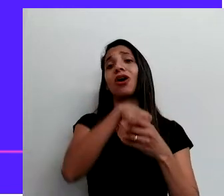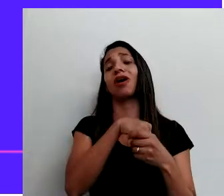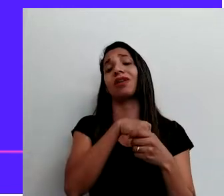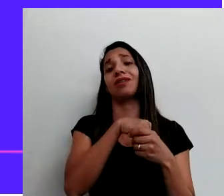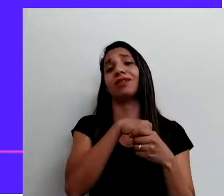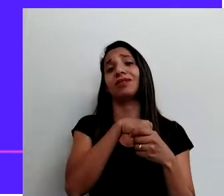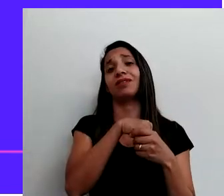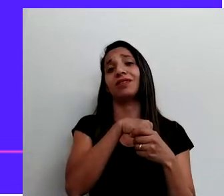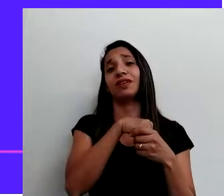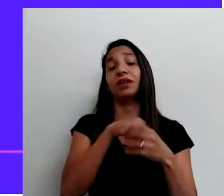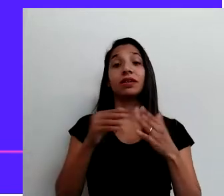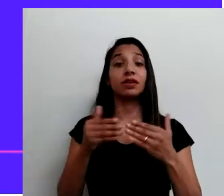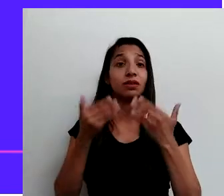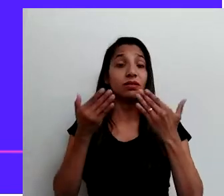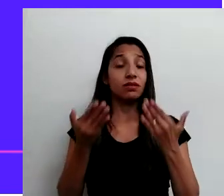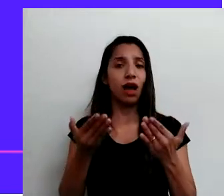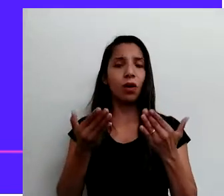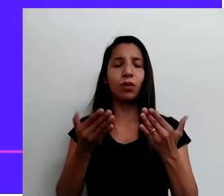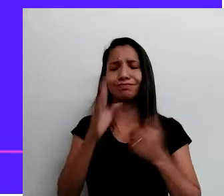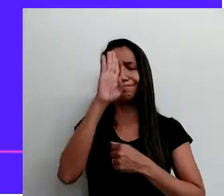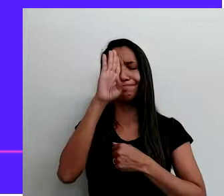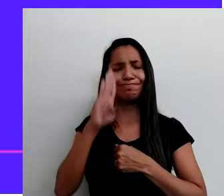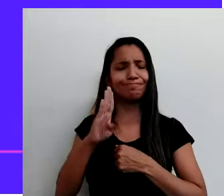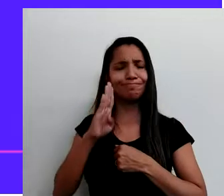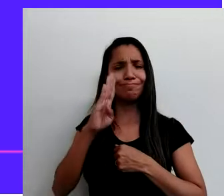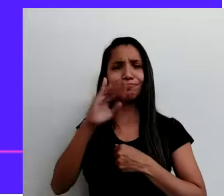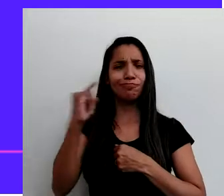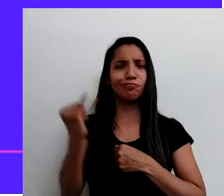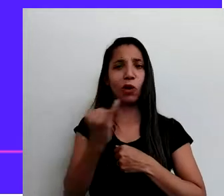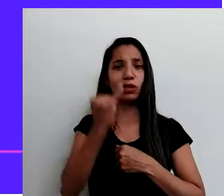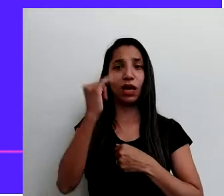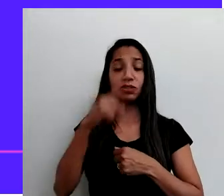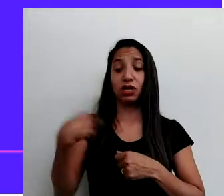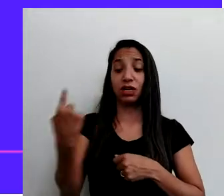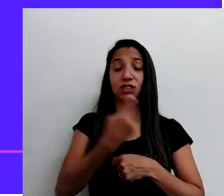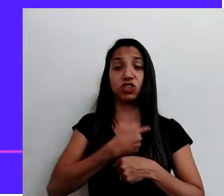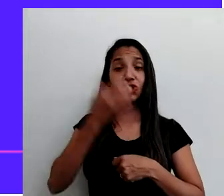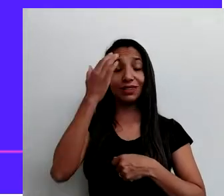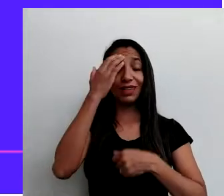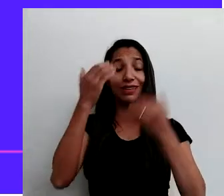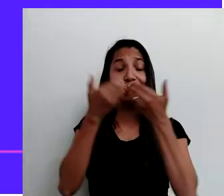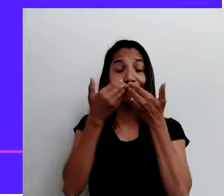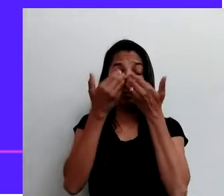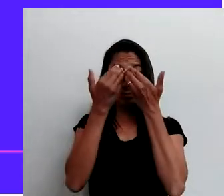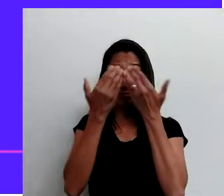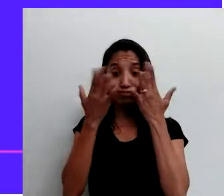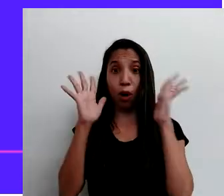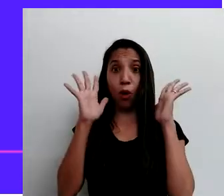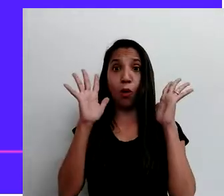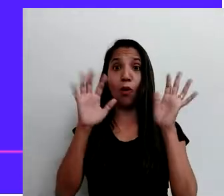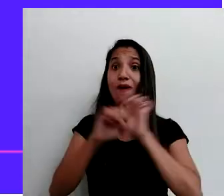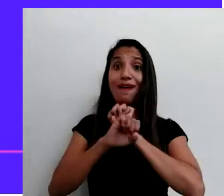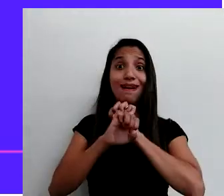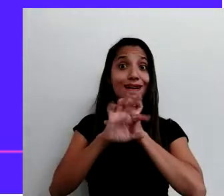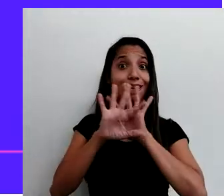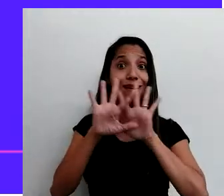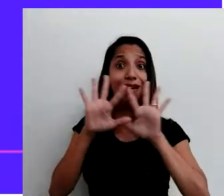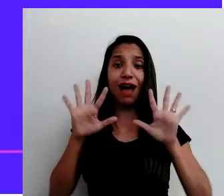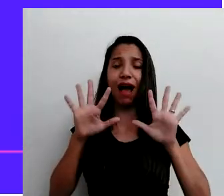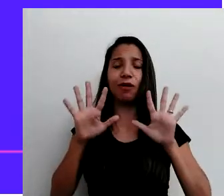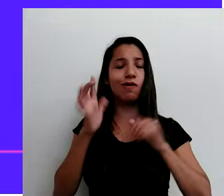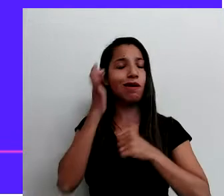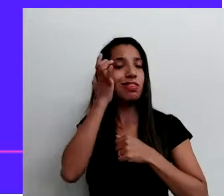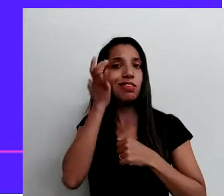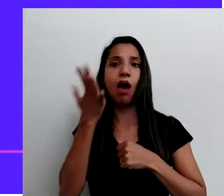absolutamente fundamental que a gente tenha a dimensão dessa complexidade, apresente essa